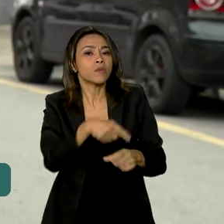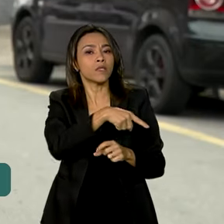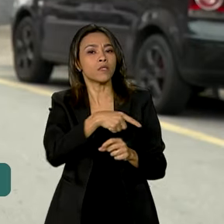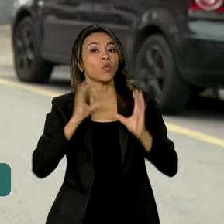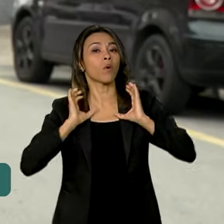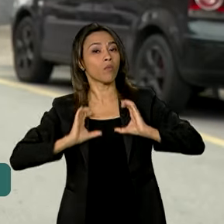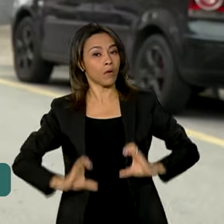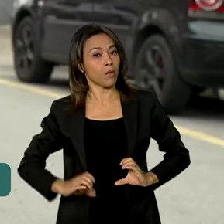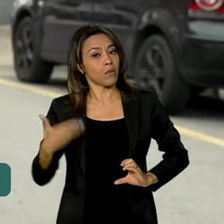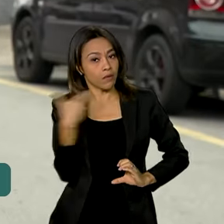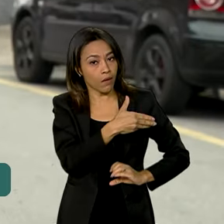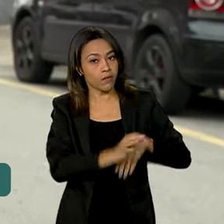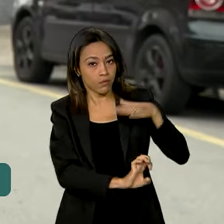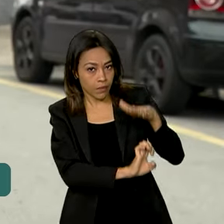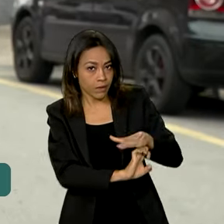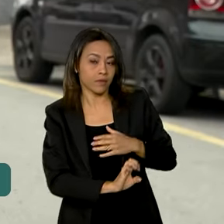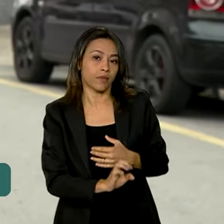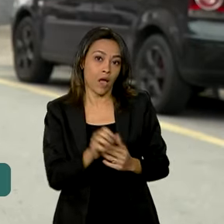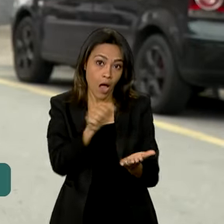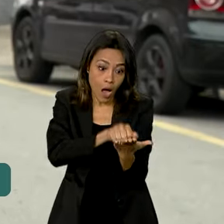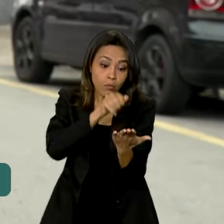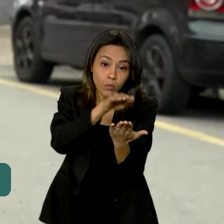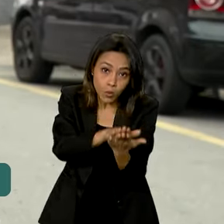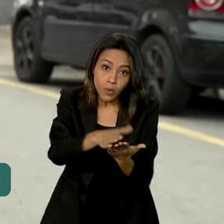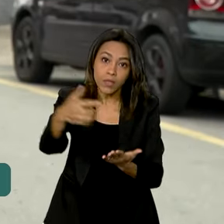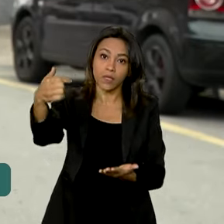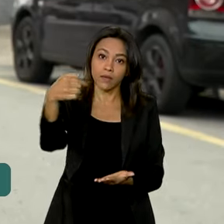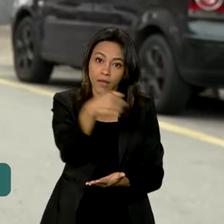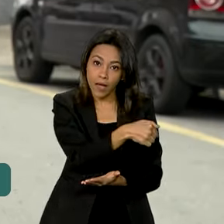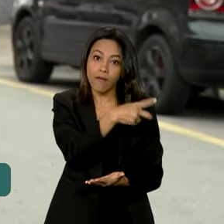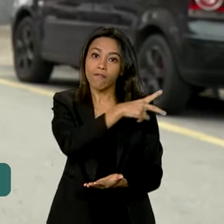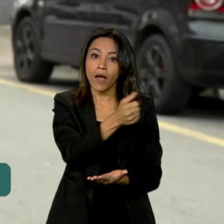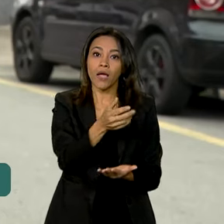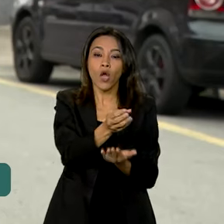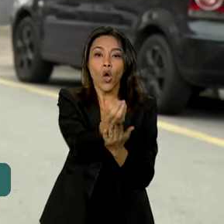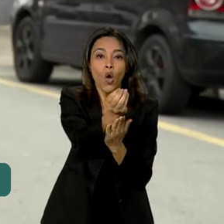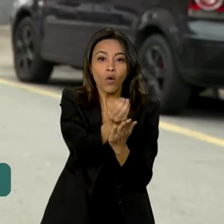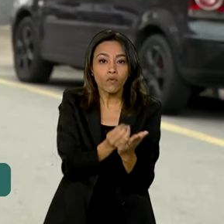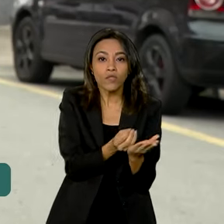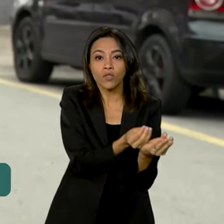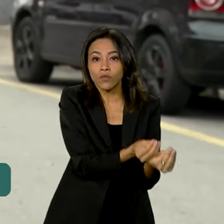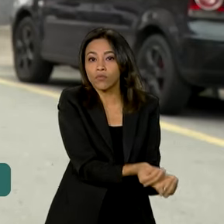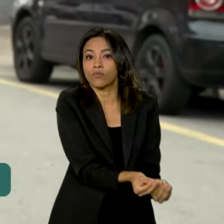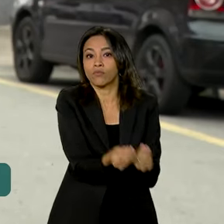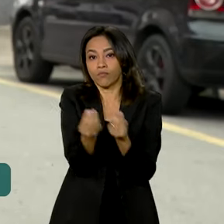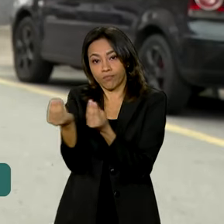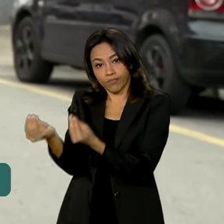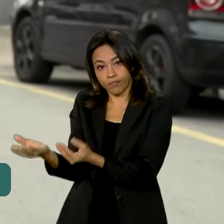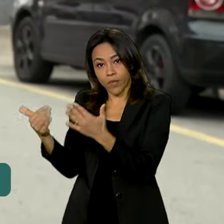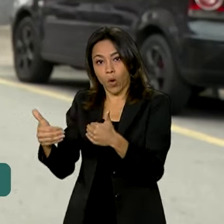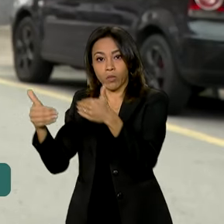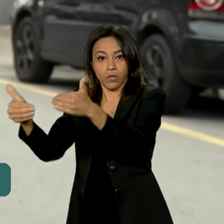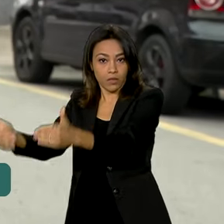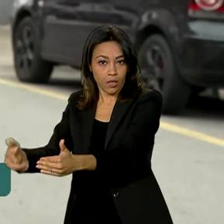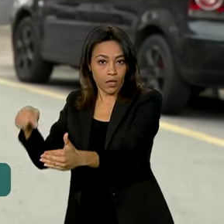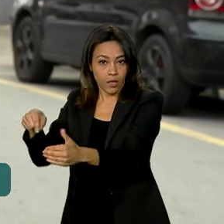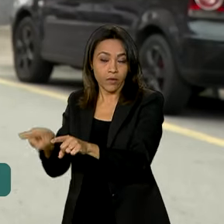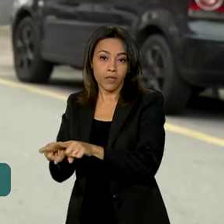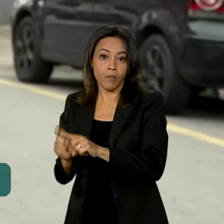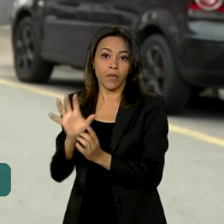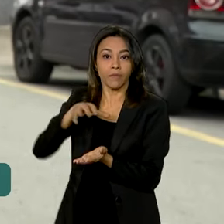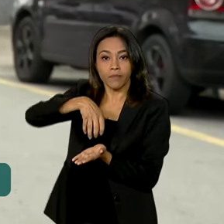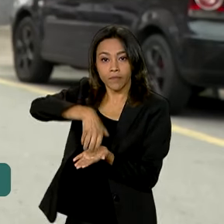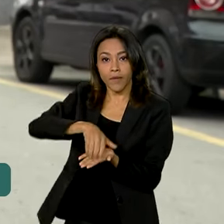empresa. Além da multa, a Senacom vai enviar ofícios ao Ministério de Minas e Energia e à ANEEL,